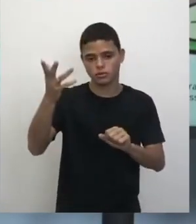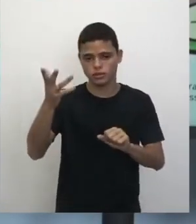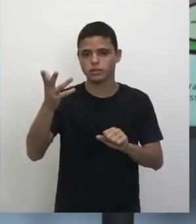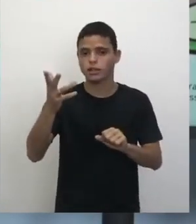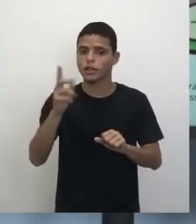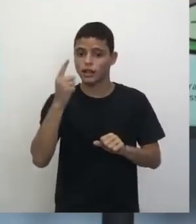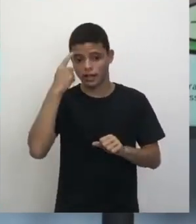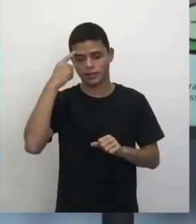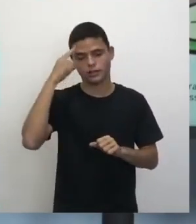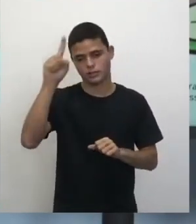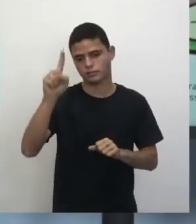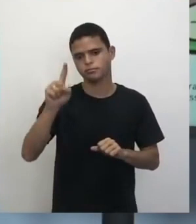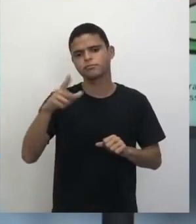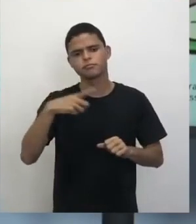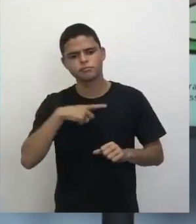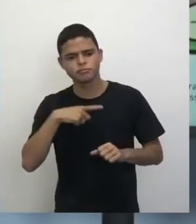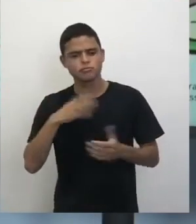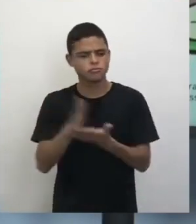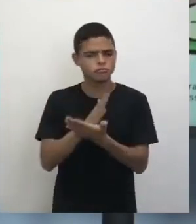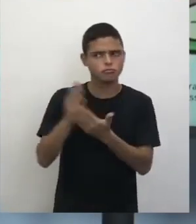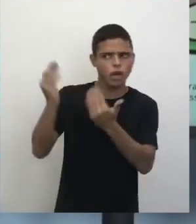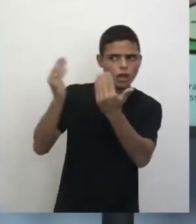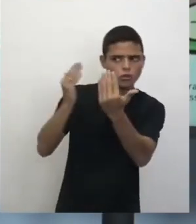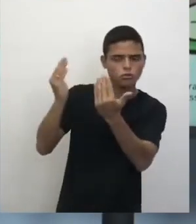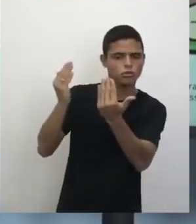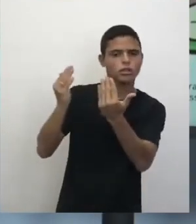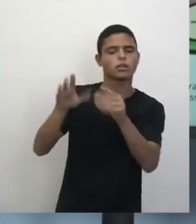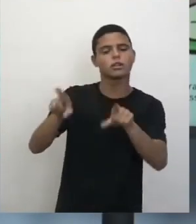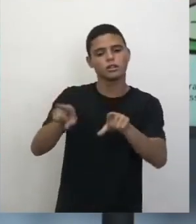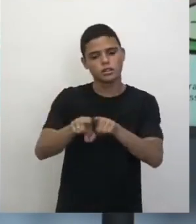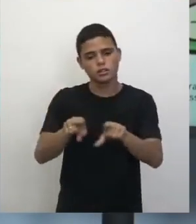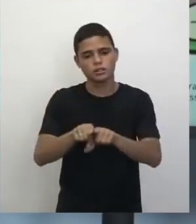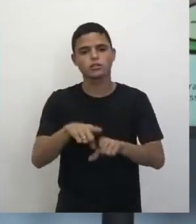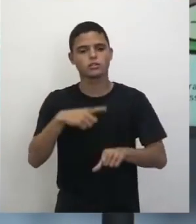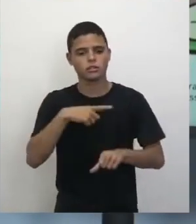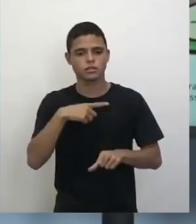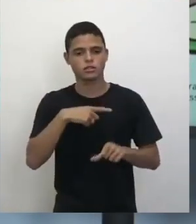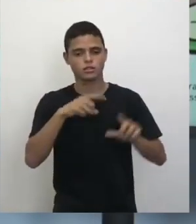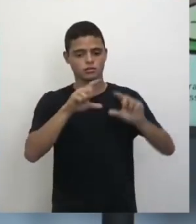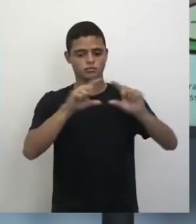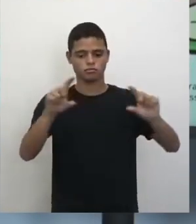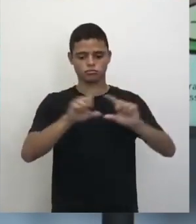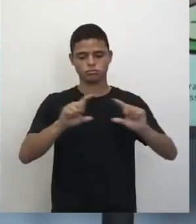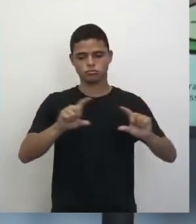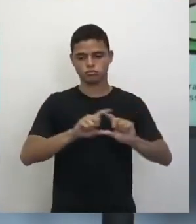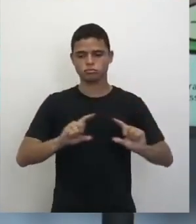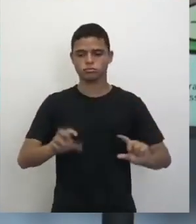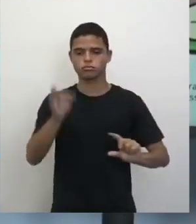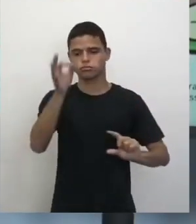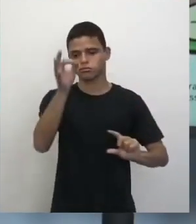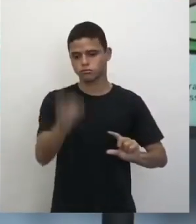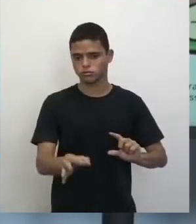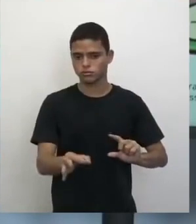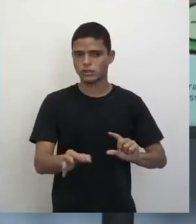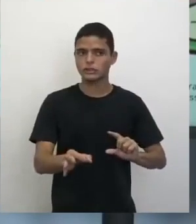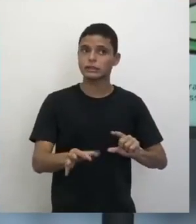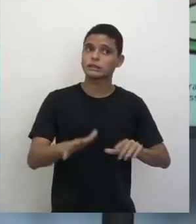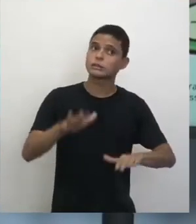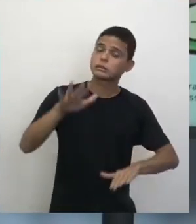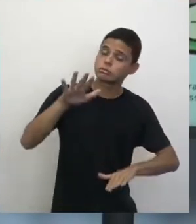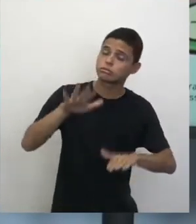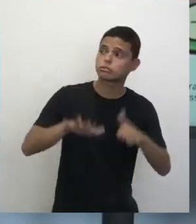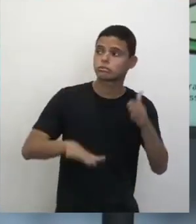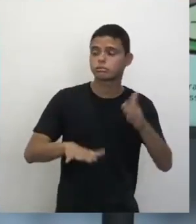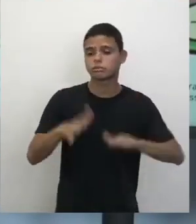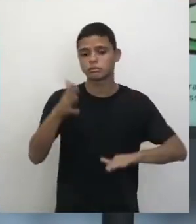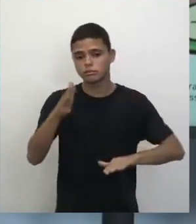mostra a dúvida? Então, conforme ela vai fazendo a tirinha, ela está bem convicta, né? Tem certeza. Depois ela já fica assim, talvez, não